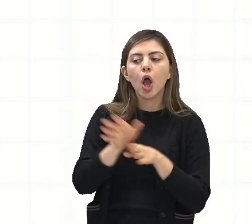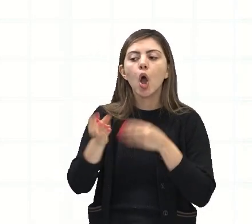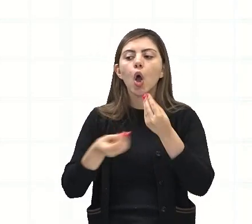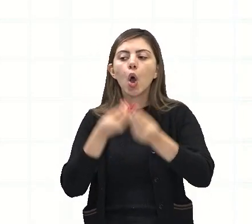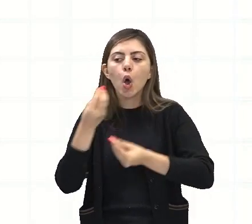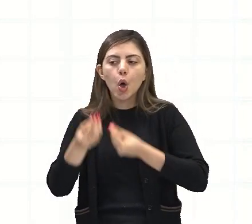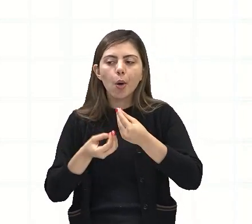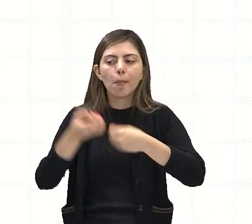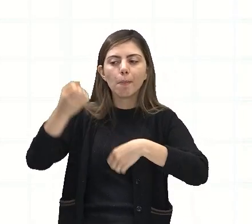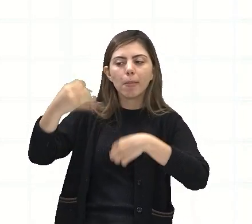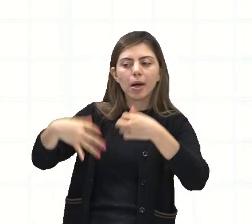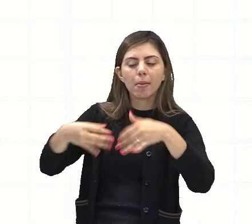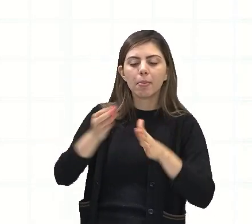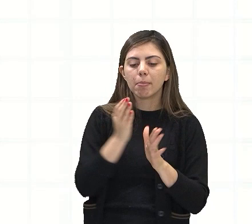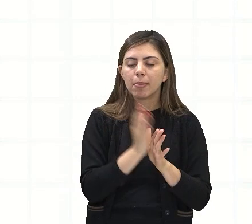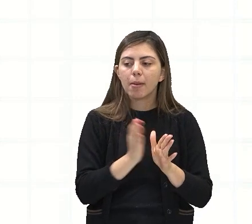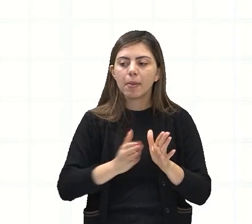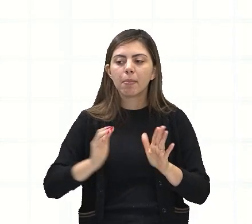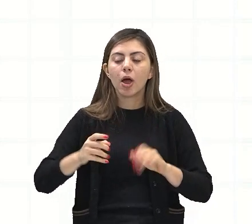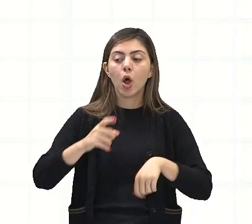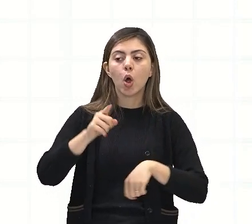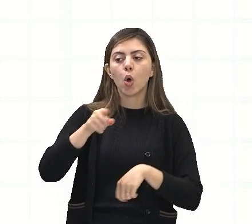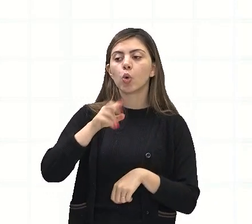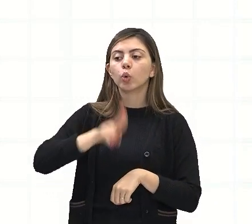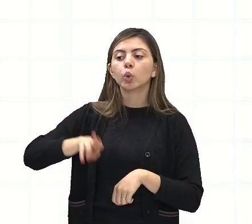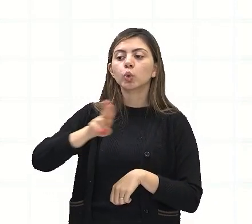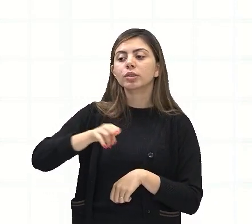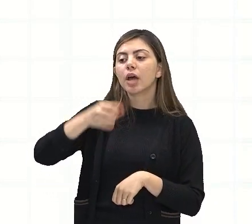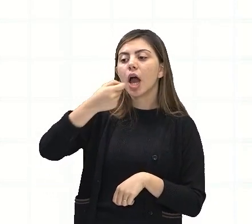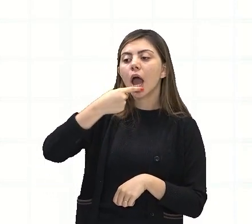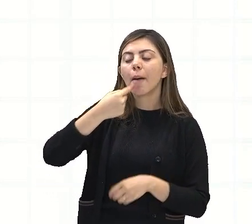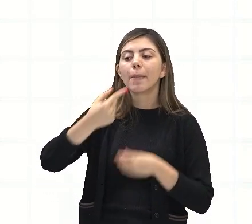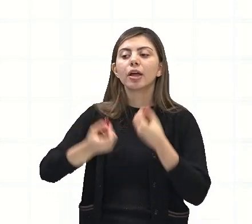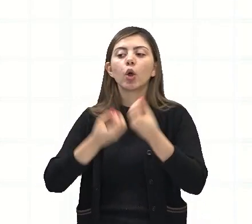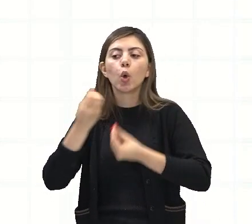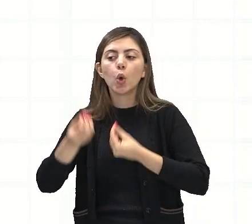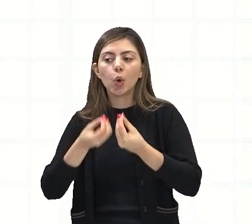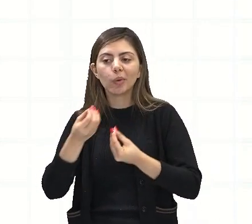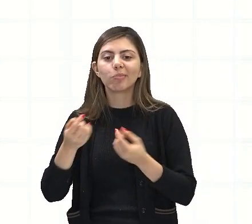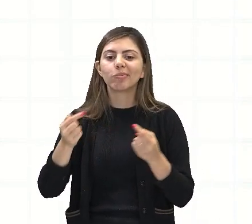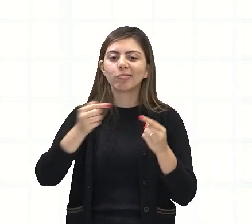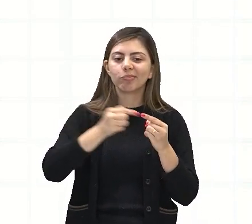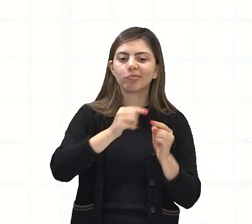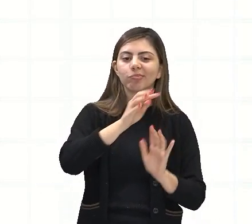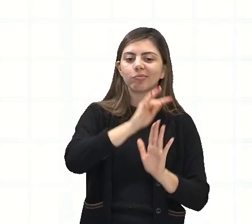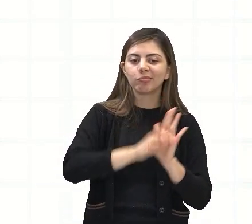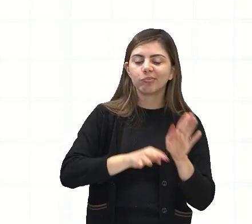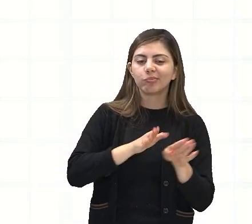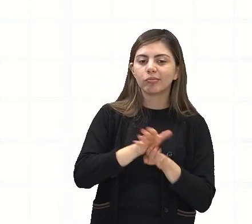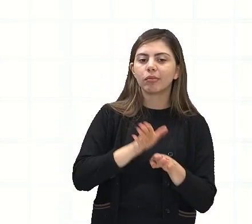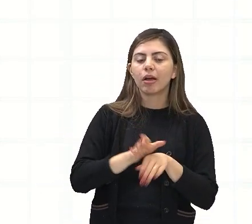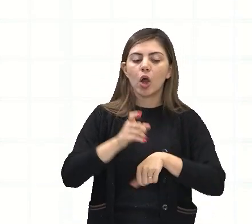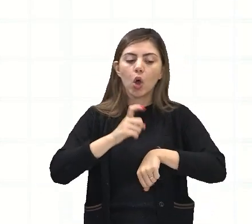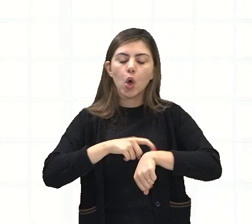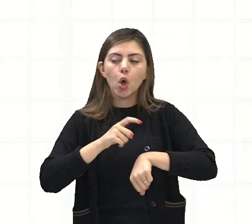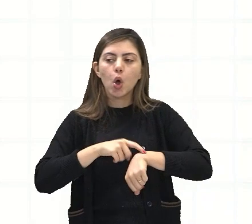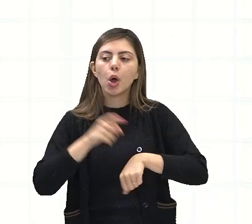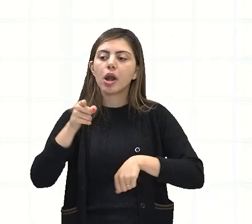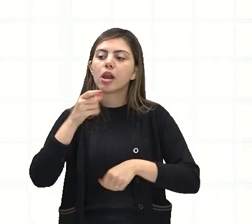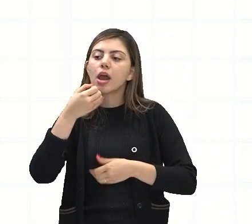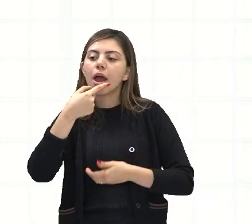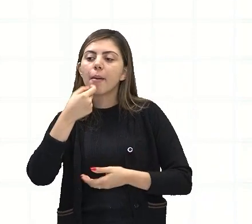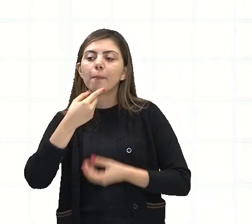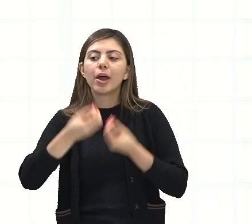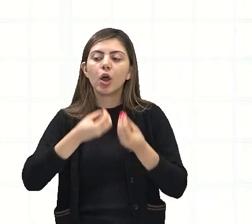orientação de como eu uso oral, eu devo tomar esta medicação de quantas em quantas horas, né?